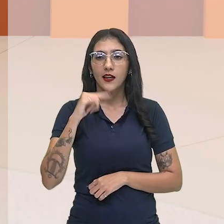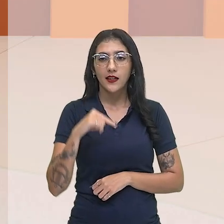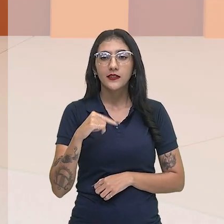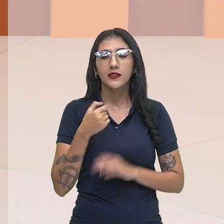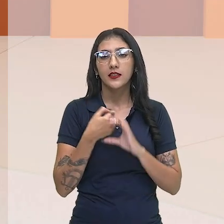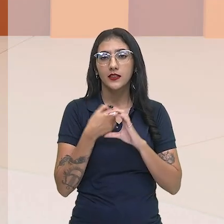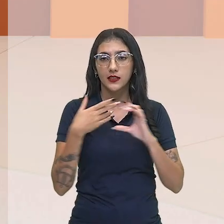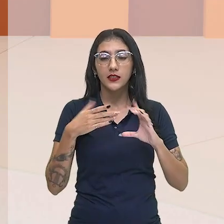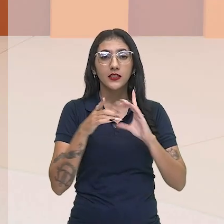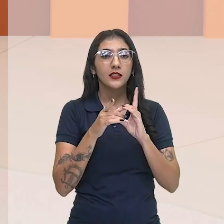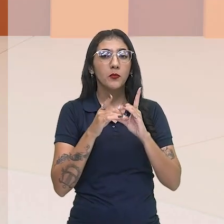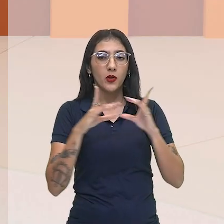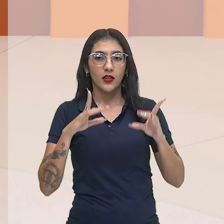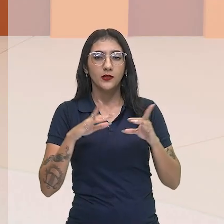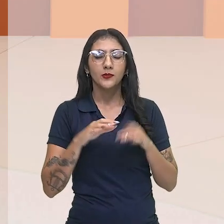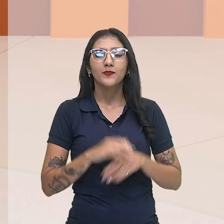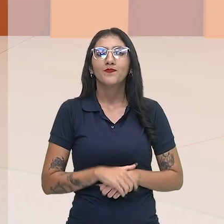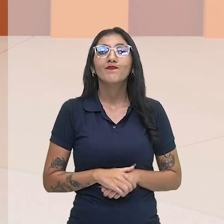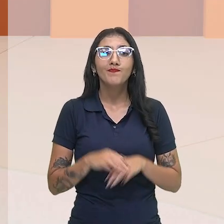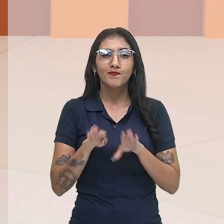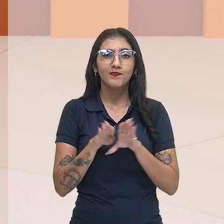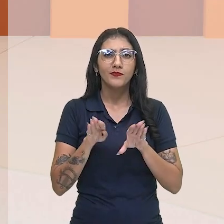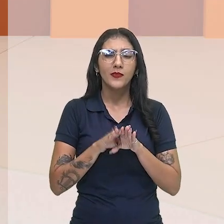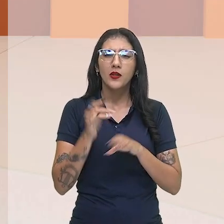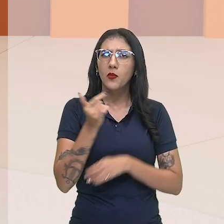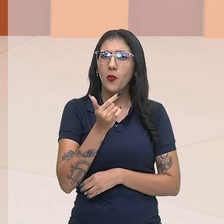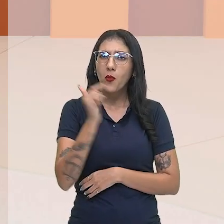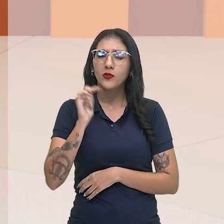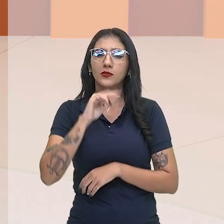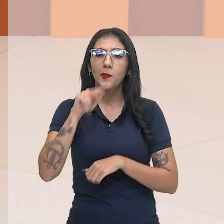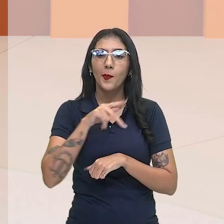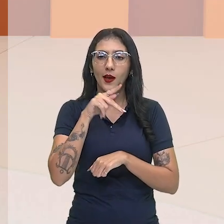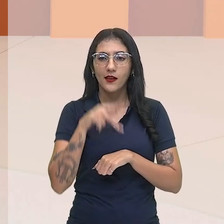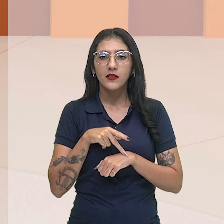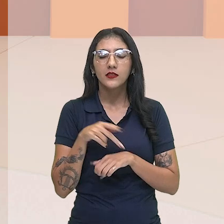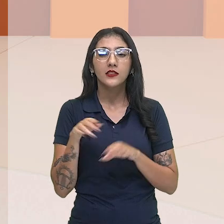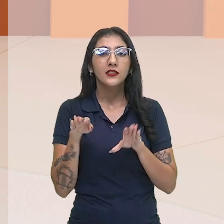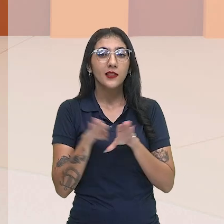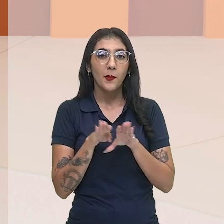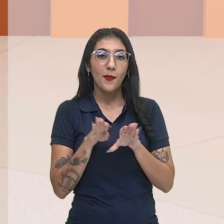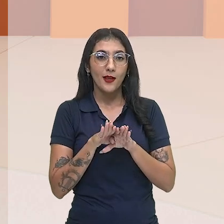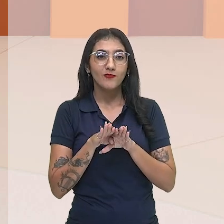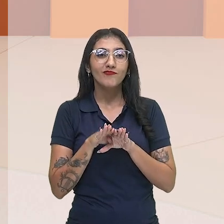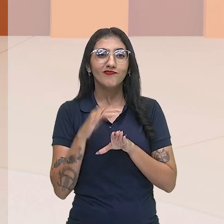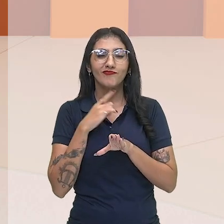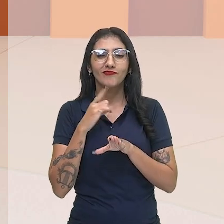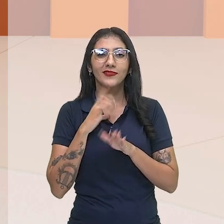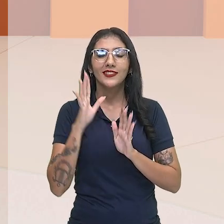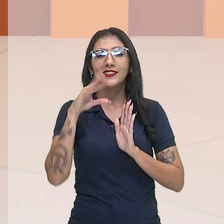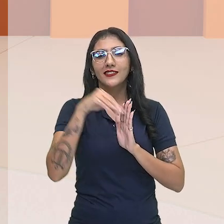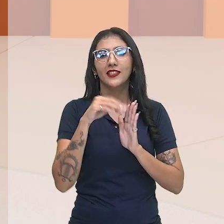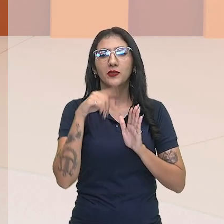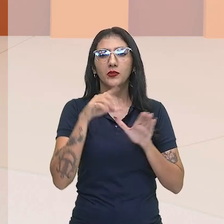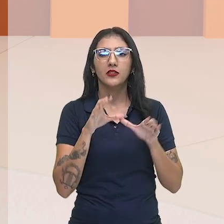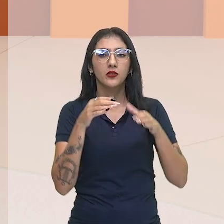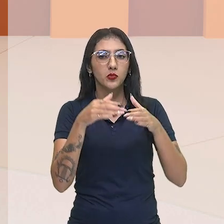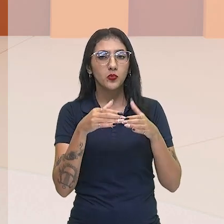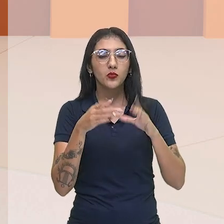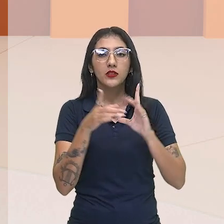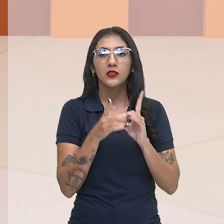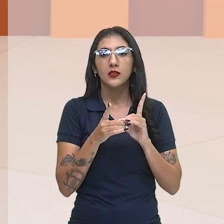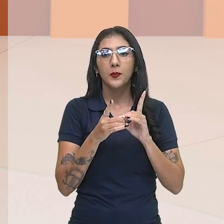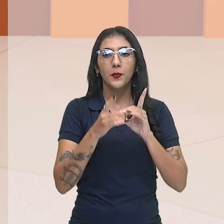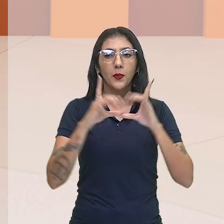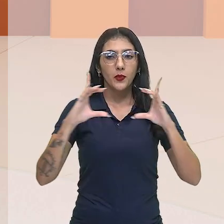Mas não é só o Brasil. Existem outros países pelo mundo que estão aqui, dentro desse regime político, que é